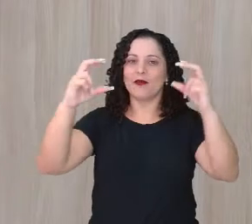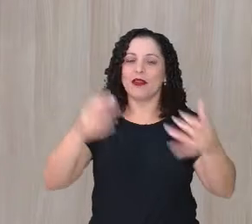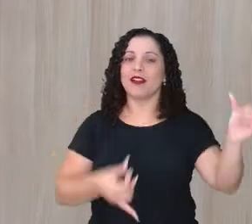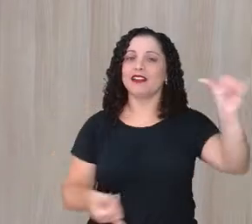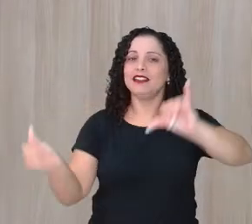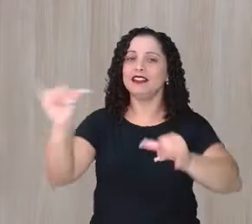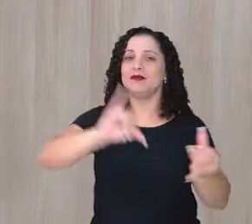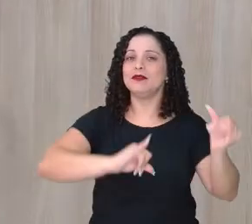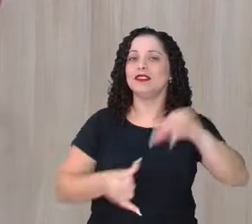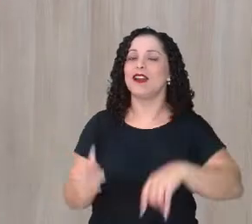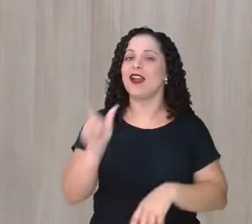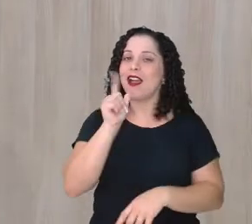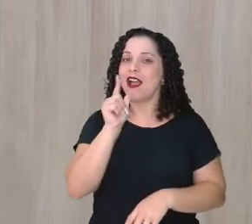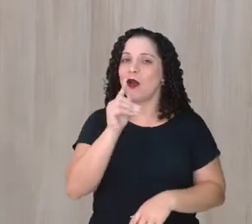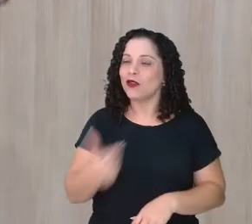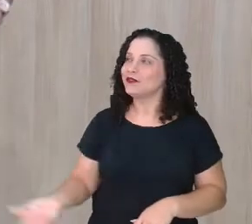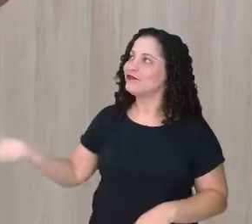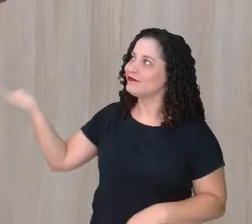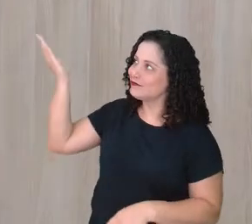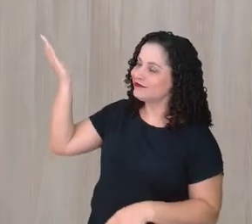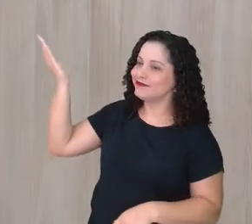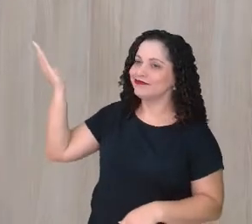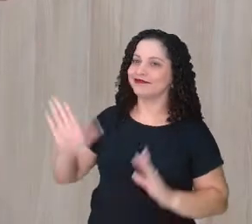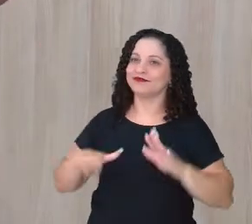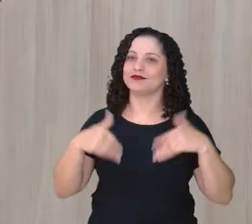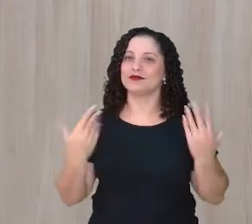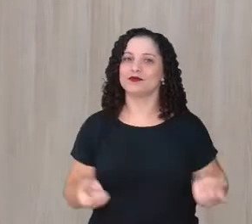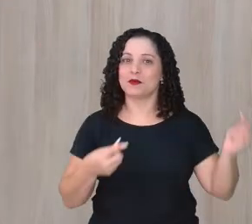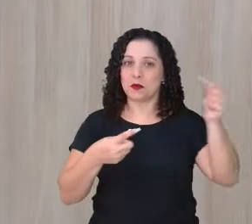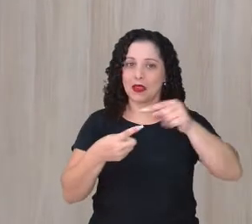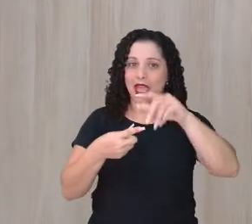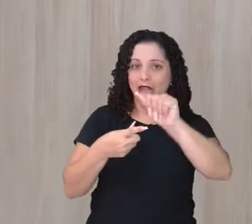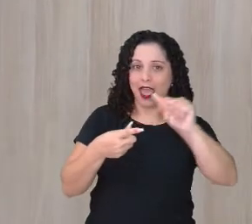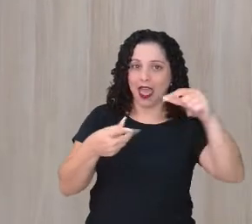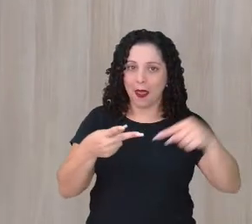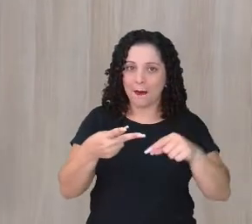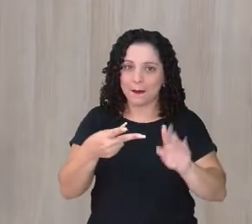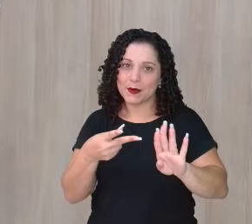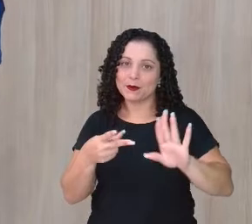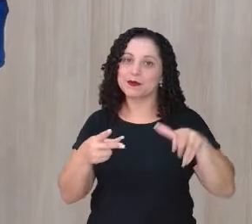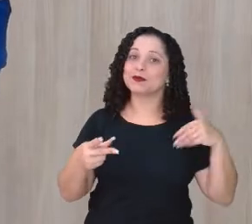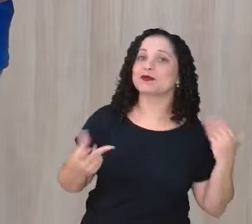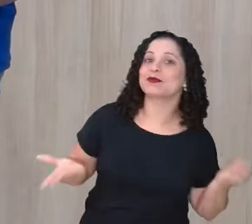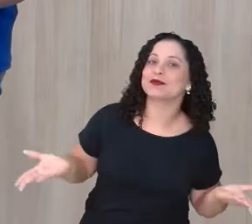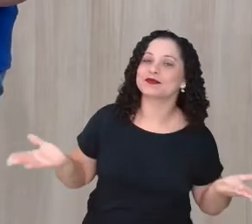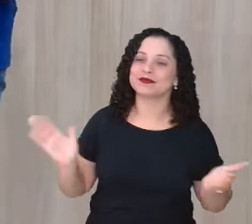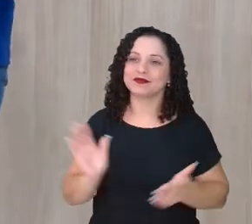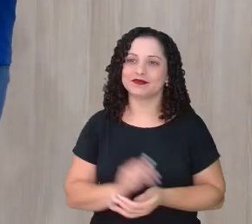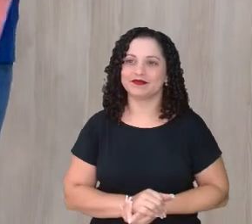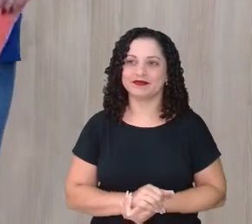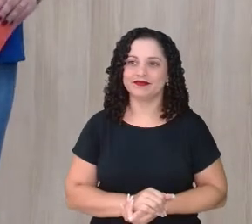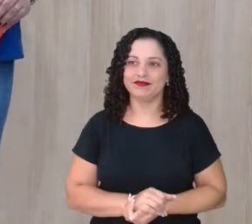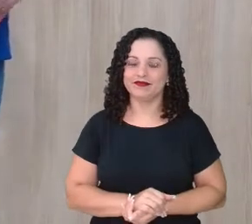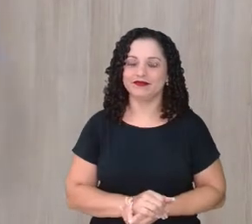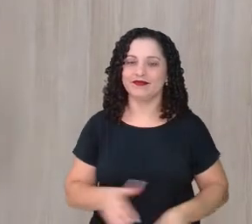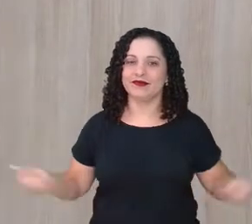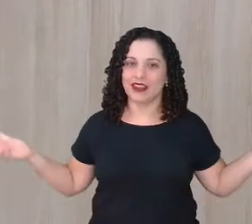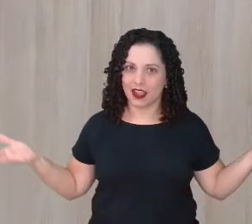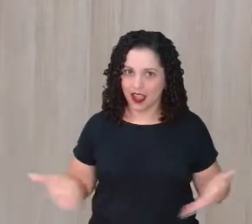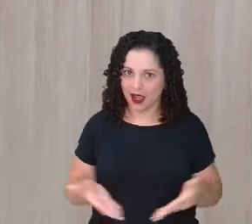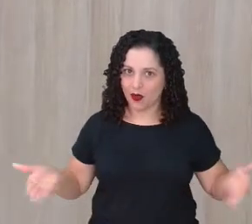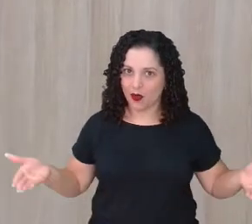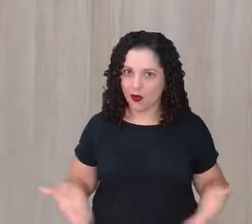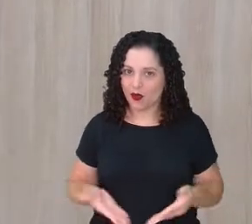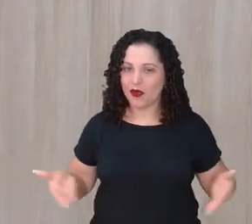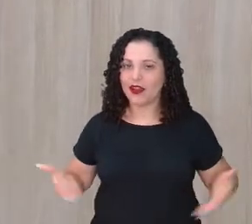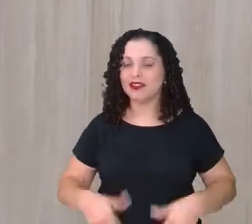Eu vou passando, porque a professora Cláudia, quando tiver a resposta, vai me dar. Vamos lá. Então, a gente vai falar, enquanto vocês